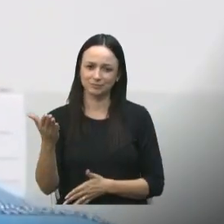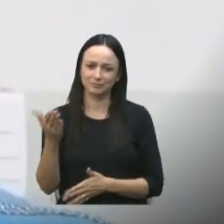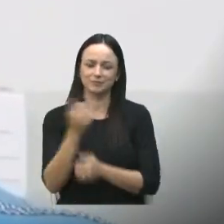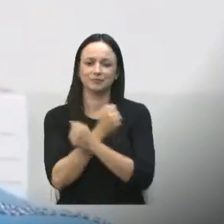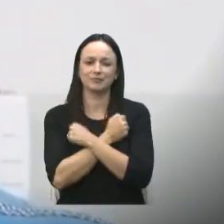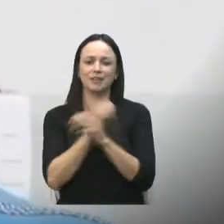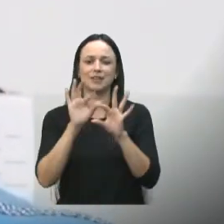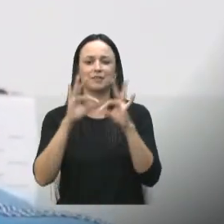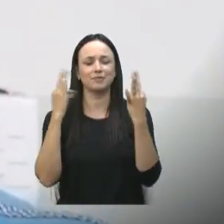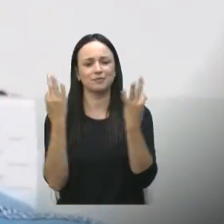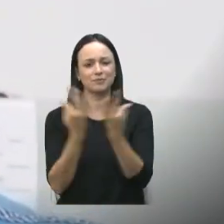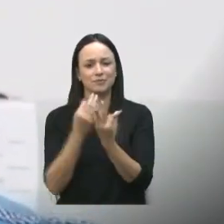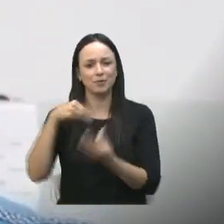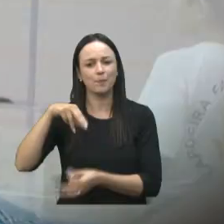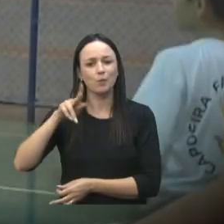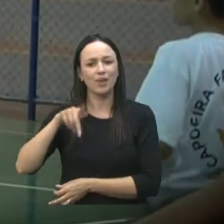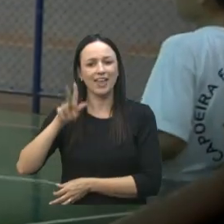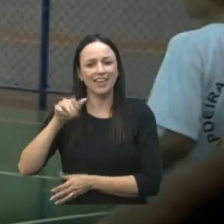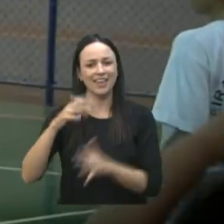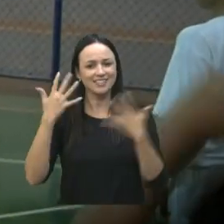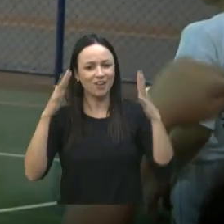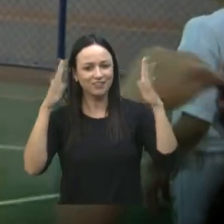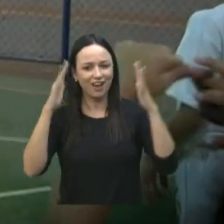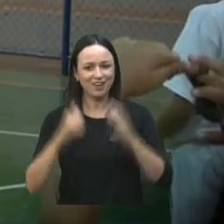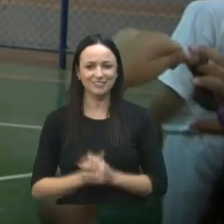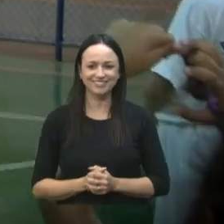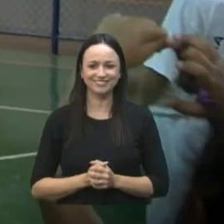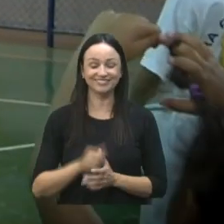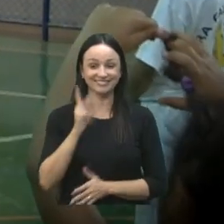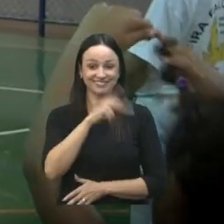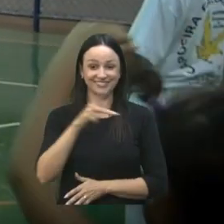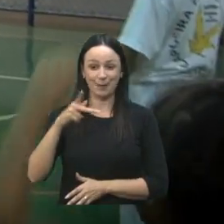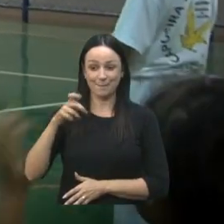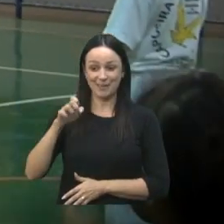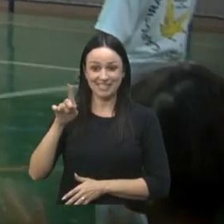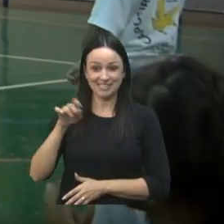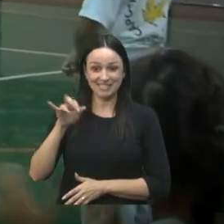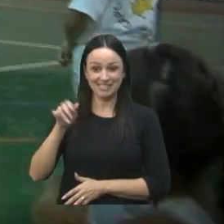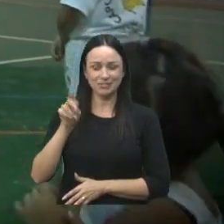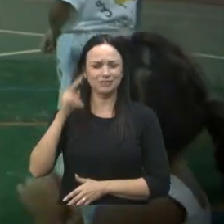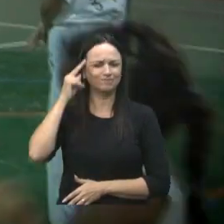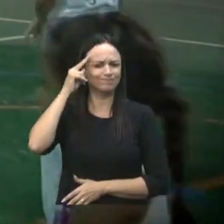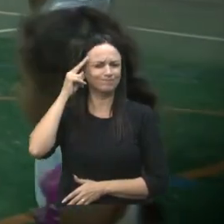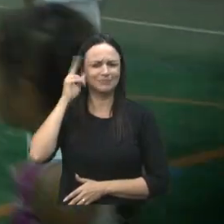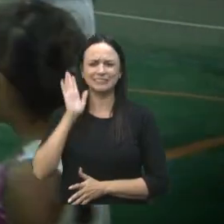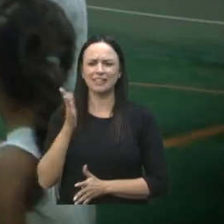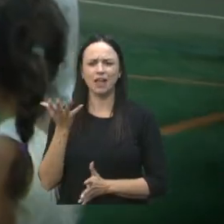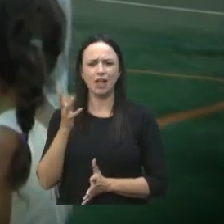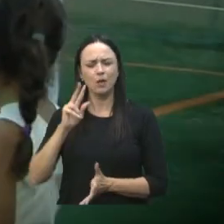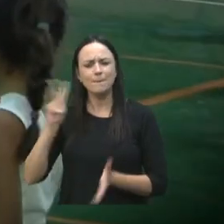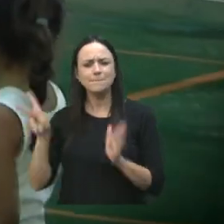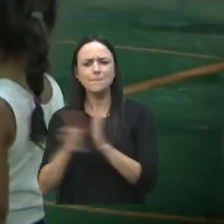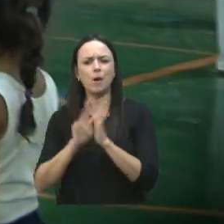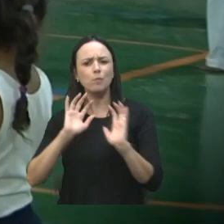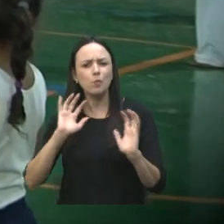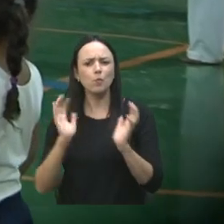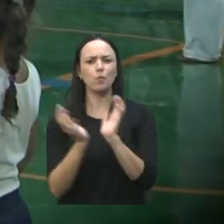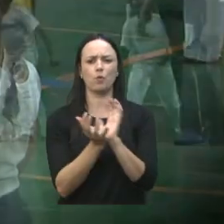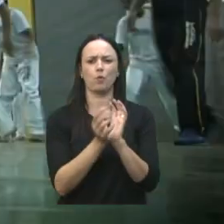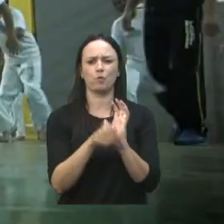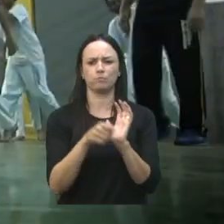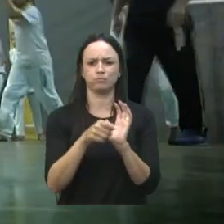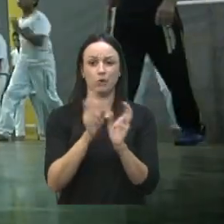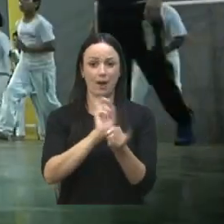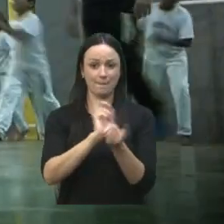abraço da família Mutengue. Salve, salve. Mestre Pezinho sempre teve o sonho de formar o próprio grupo de capoeira. e